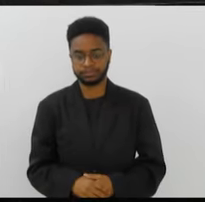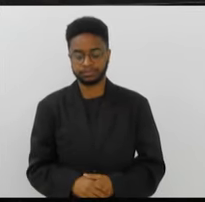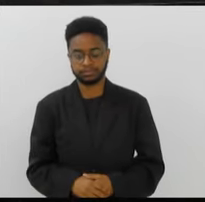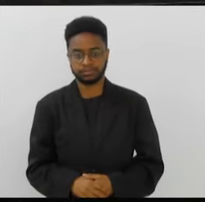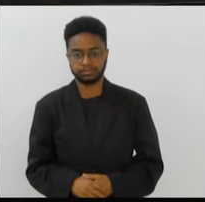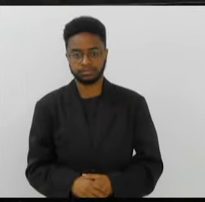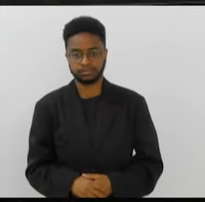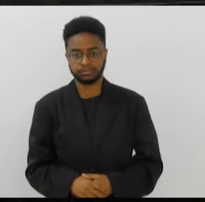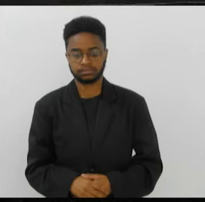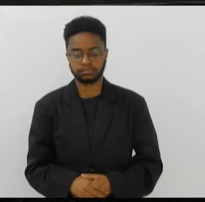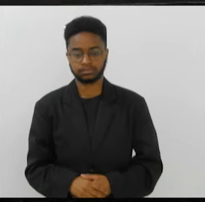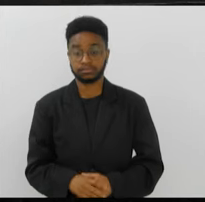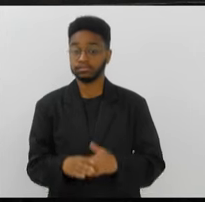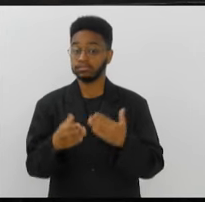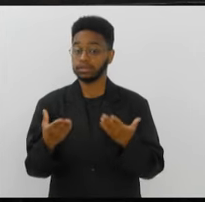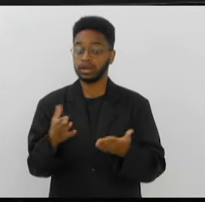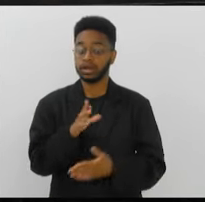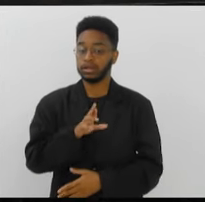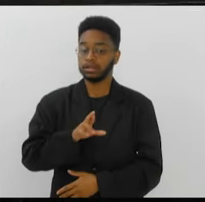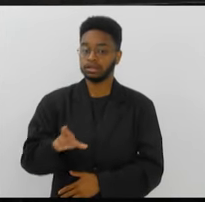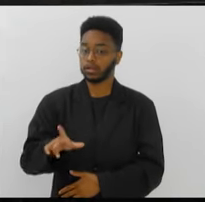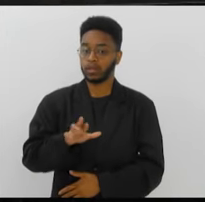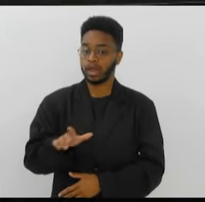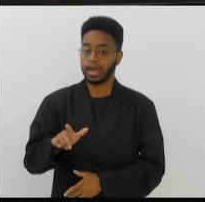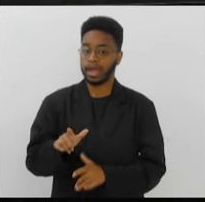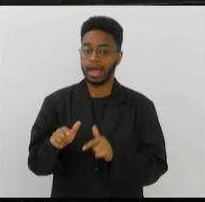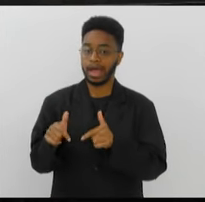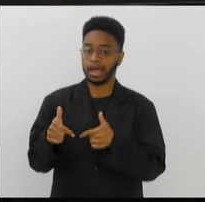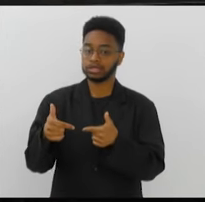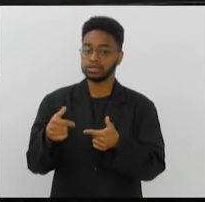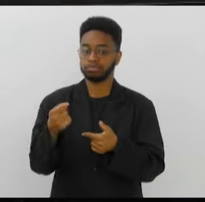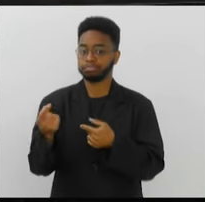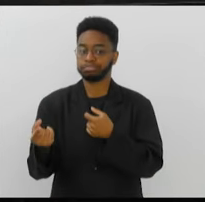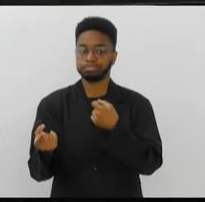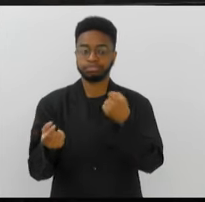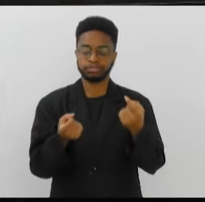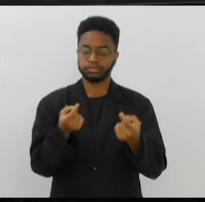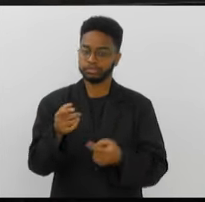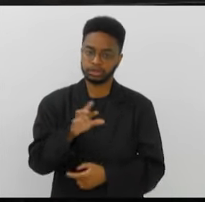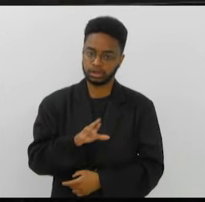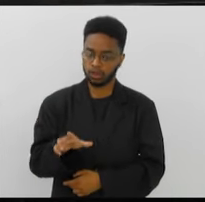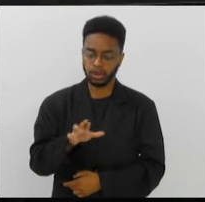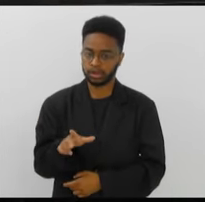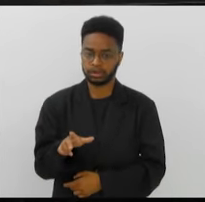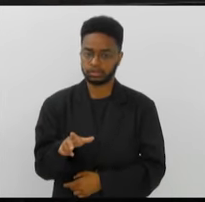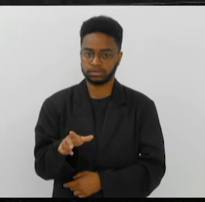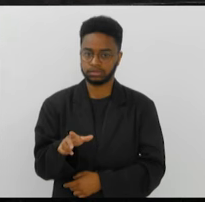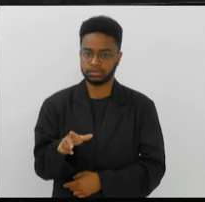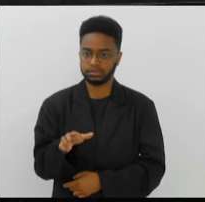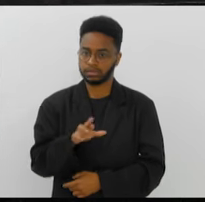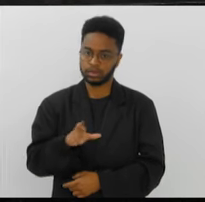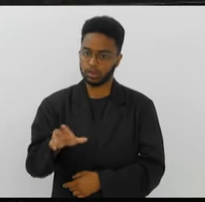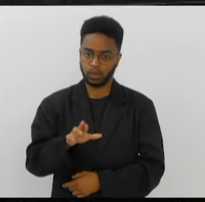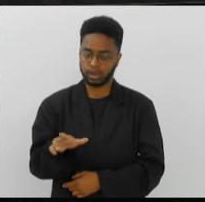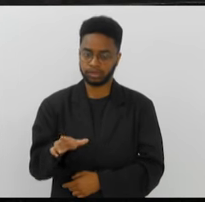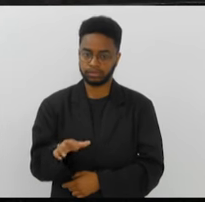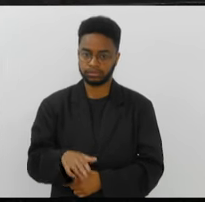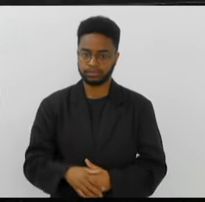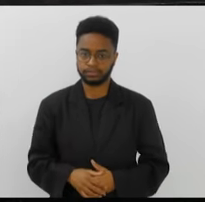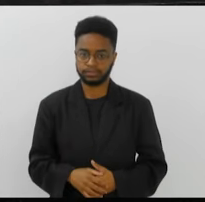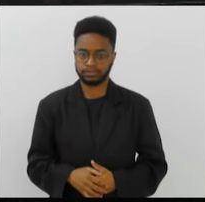E não é uma ação isolada, deputado Caiado. Não é uma ação